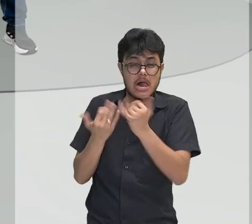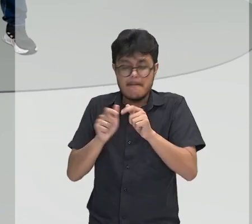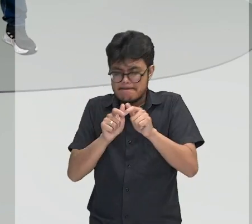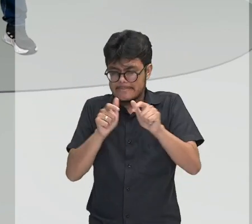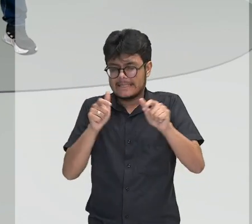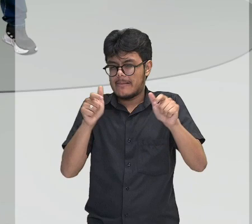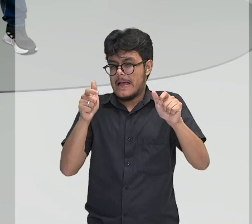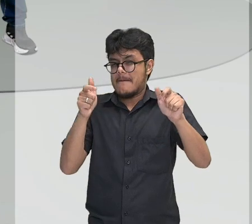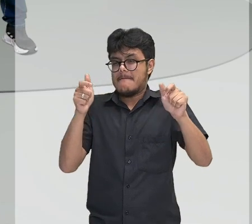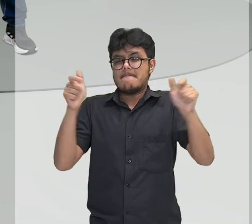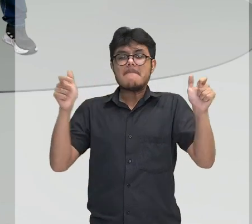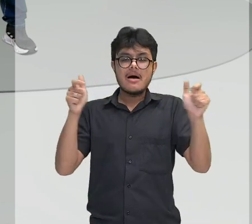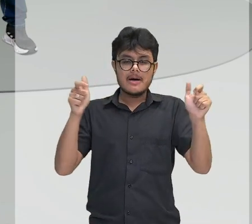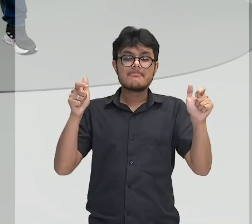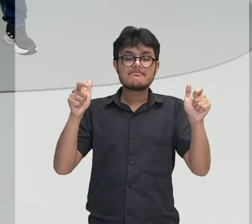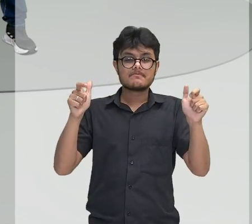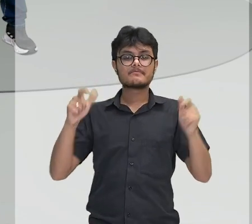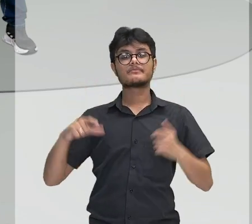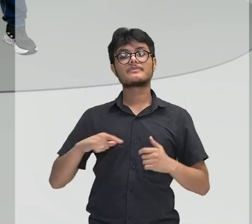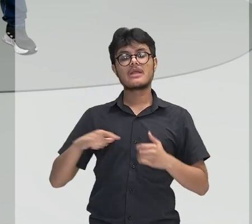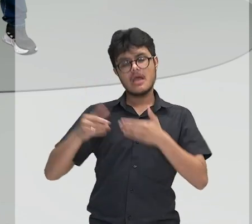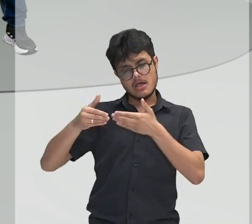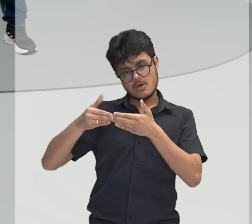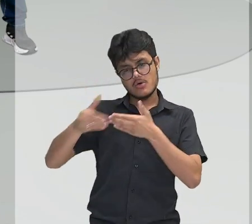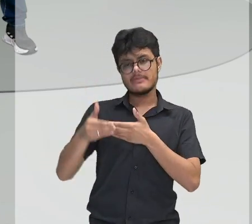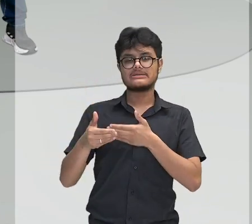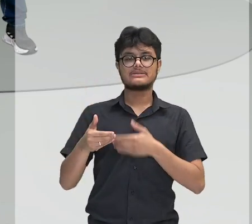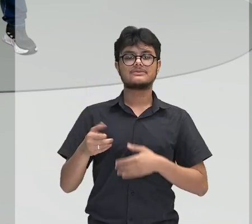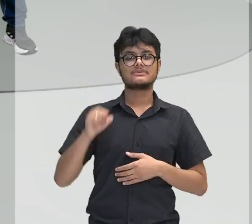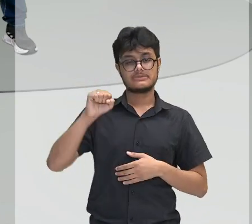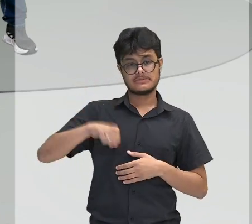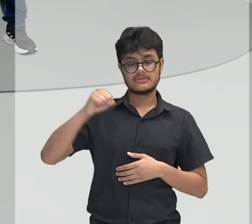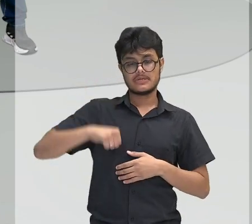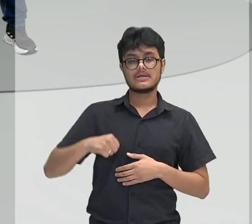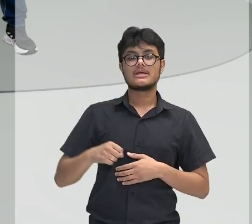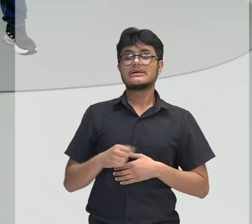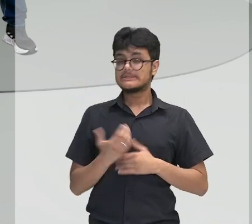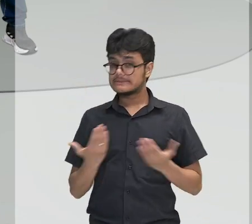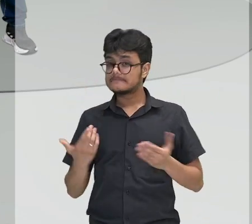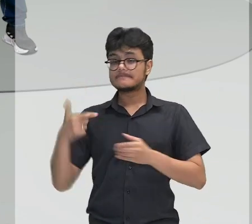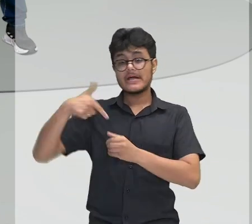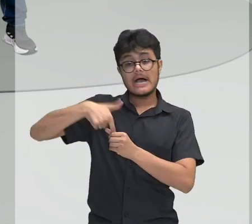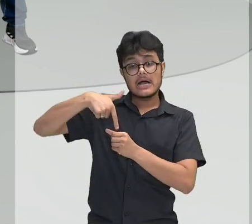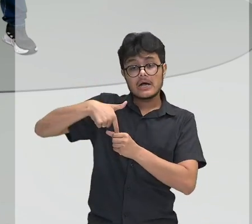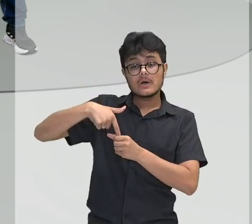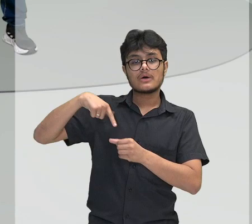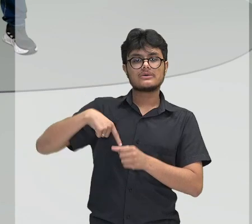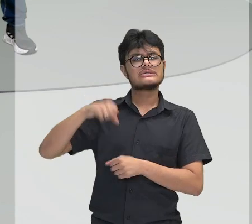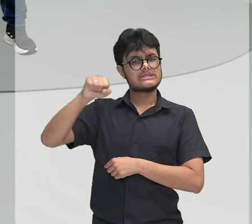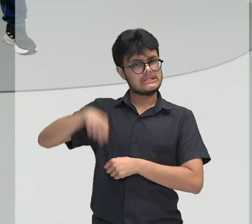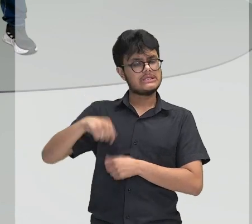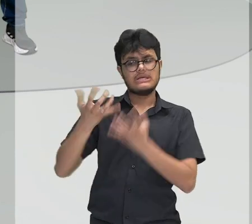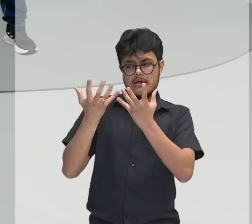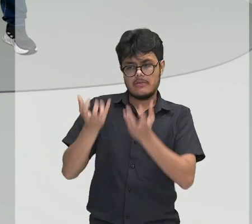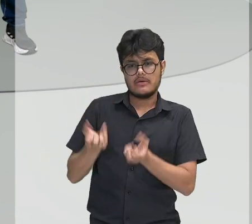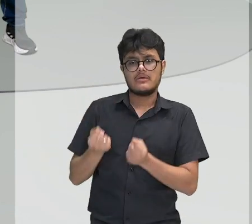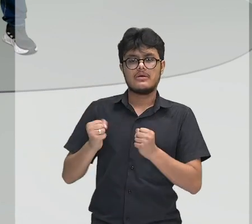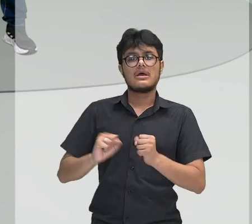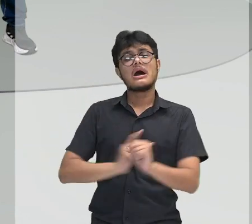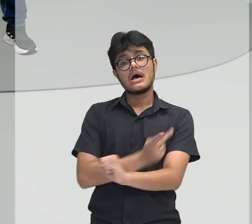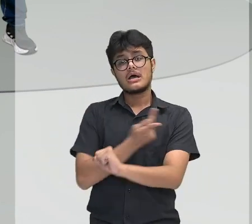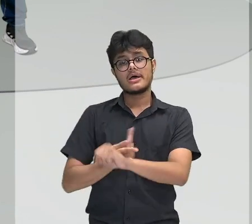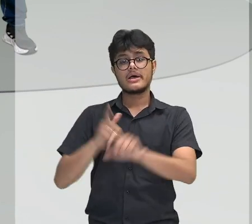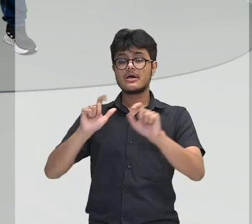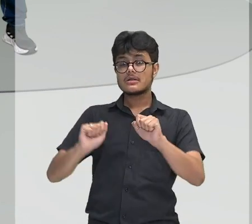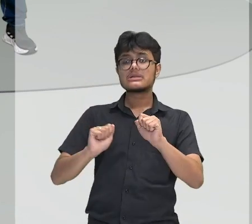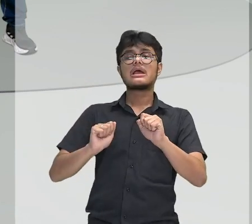do nosso pistão. Quando essa expansão ocorre, o combustível ele é consumido e logo na sequência nós